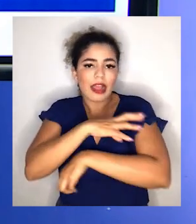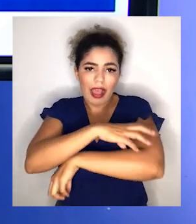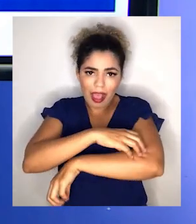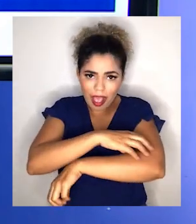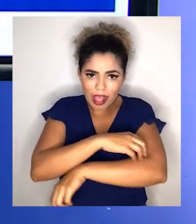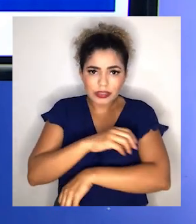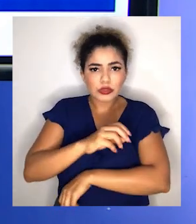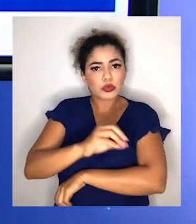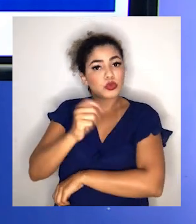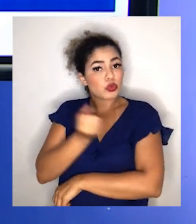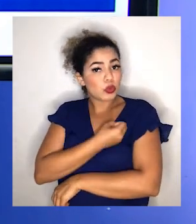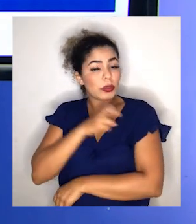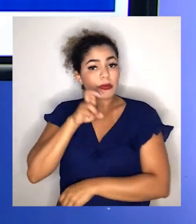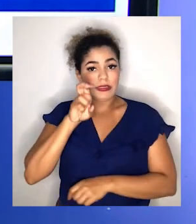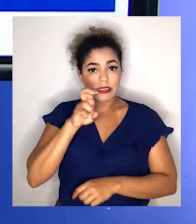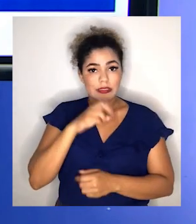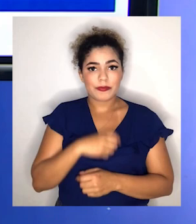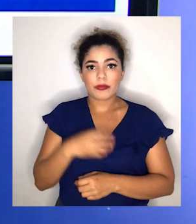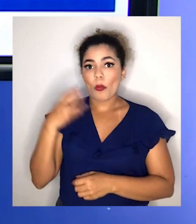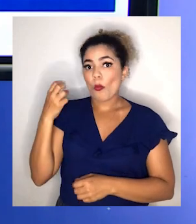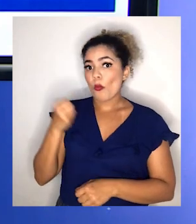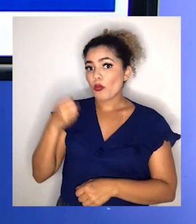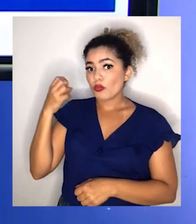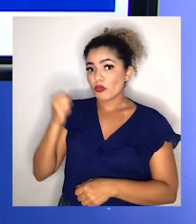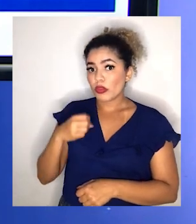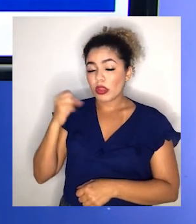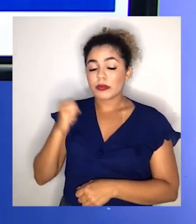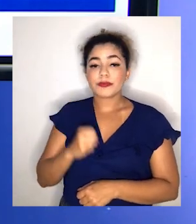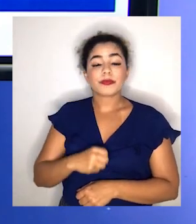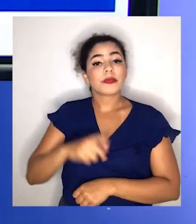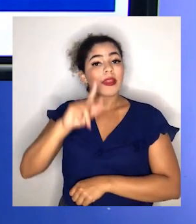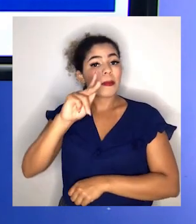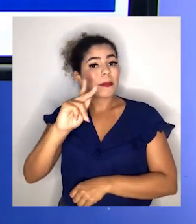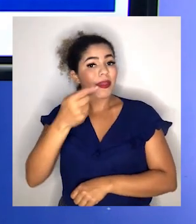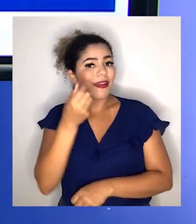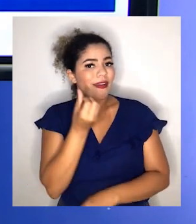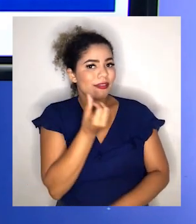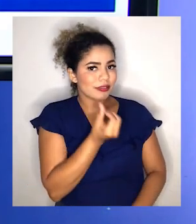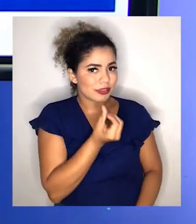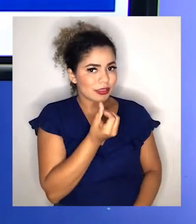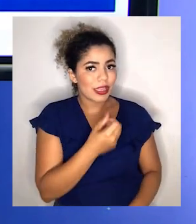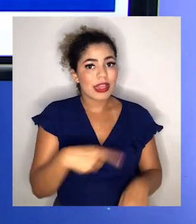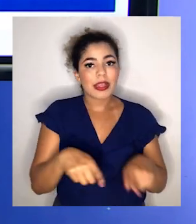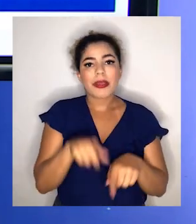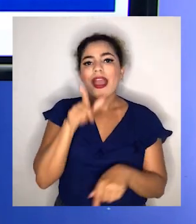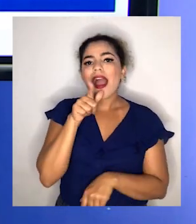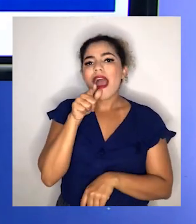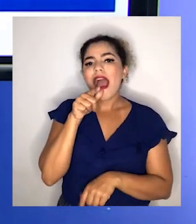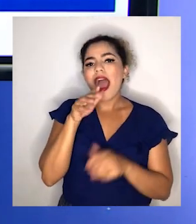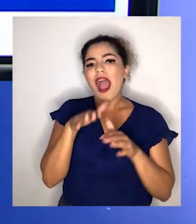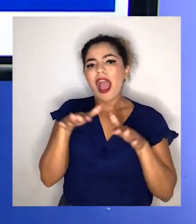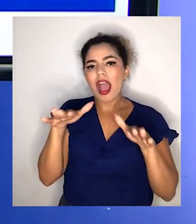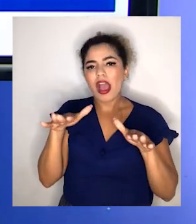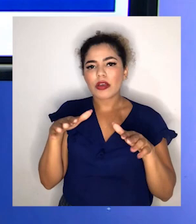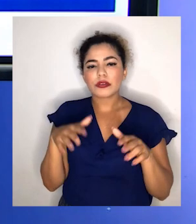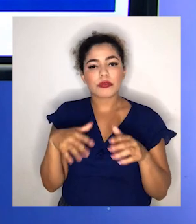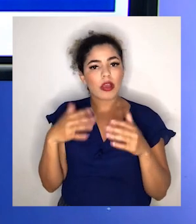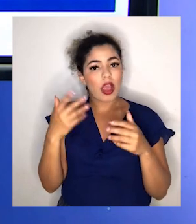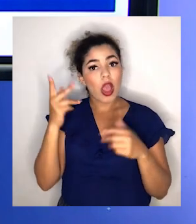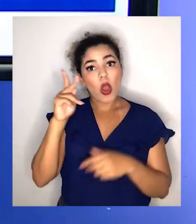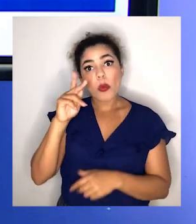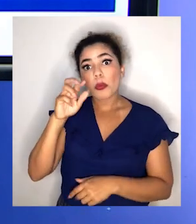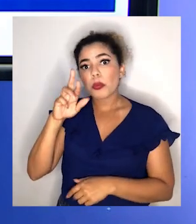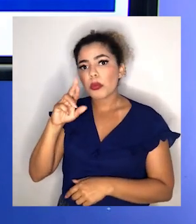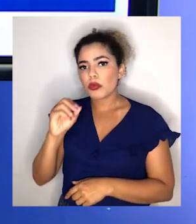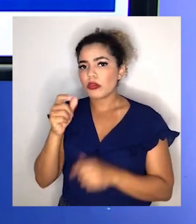classificado como ácido, pH 5. O leite, pH 6. E aí nós temos a água. A água destilada, a água